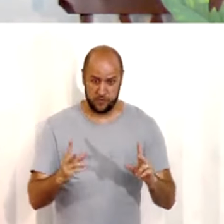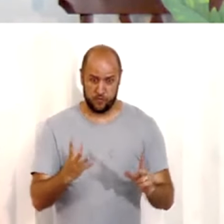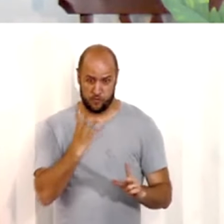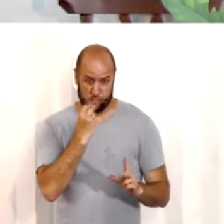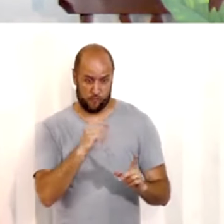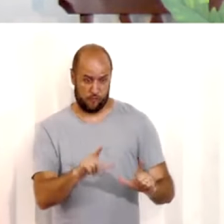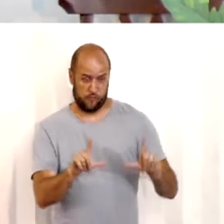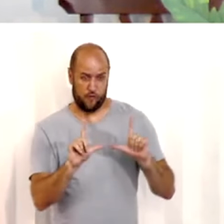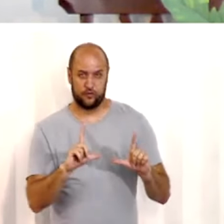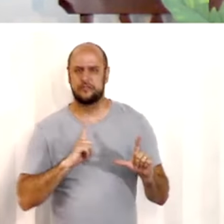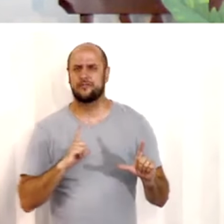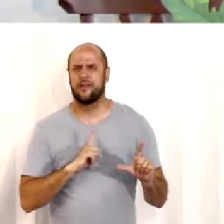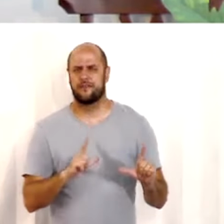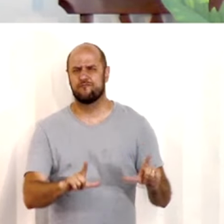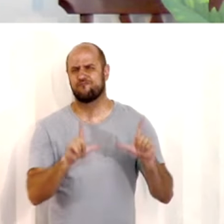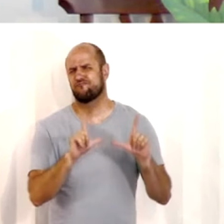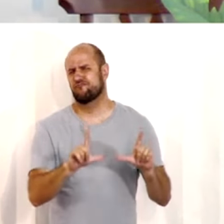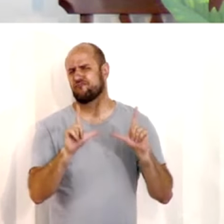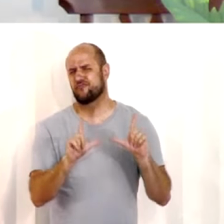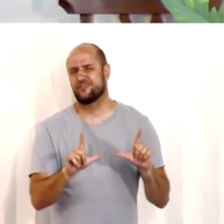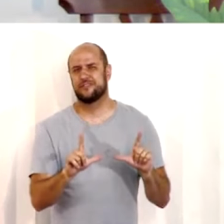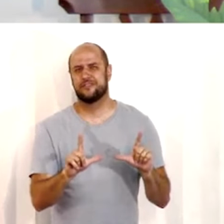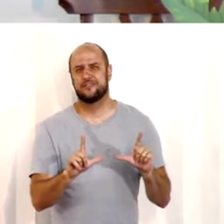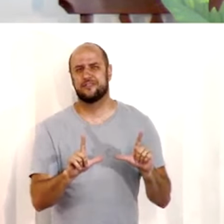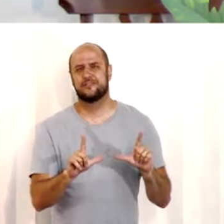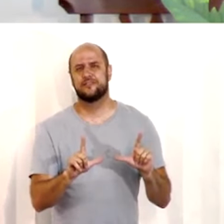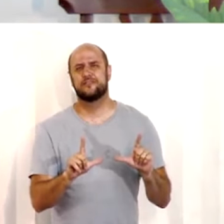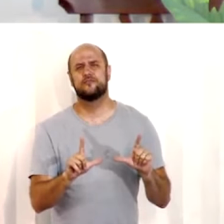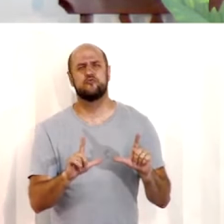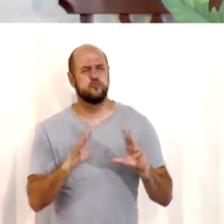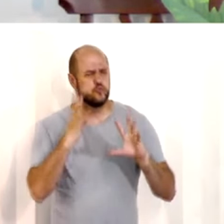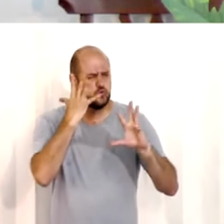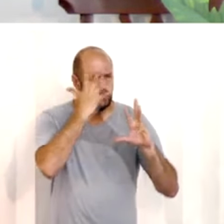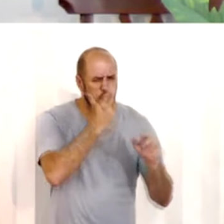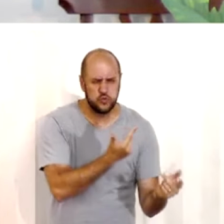temos muitas fotos, tudo igual, tudo igual.